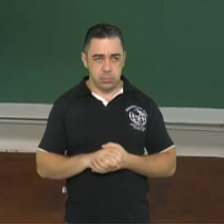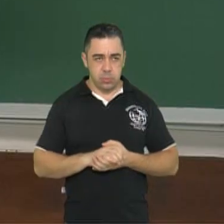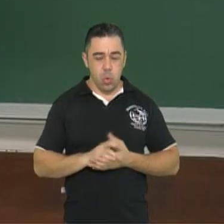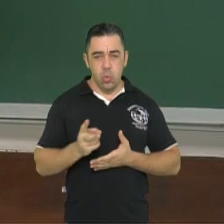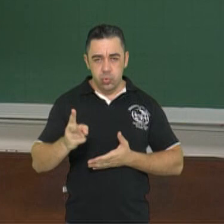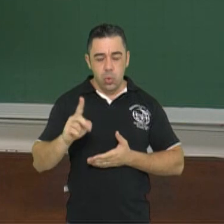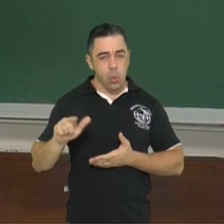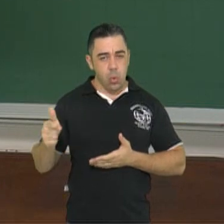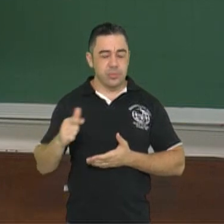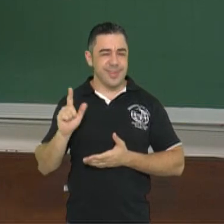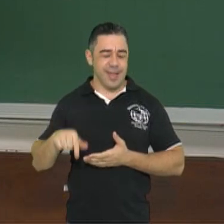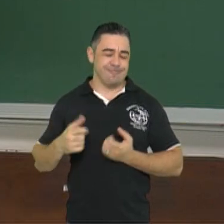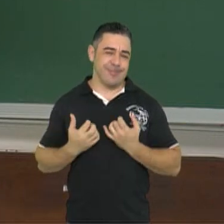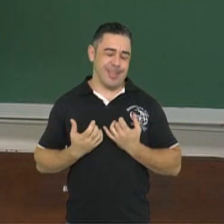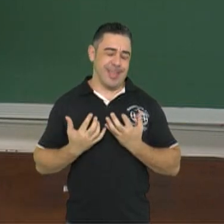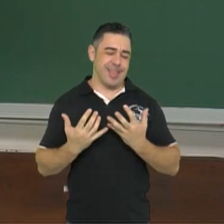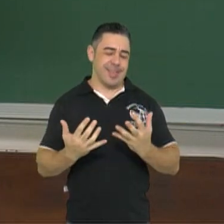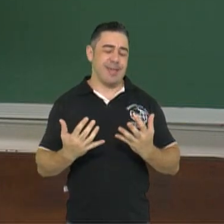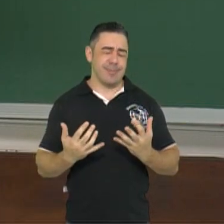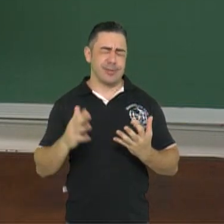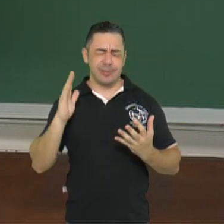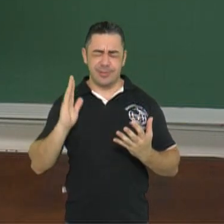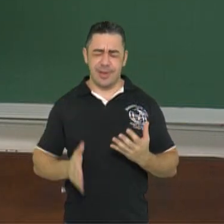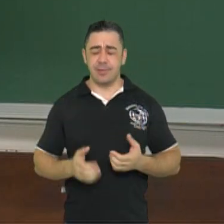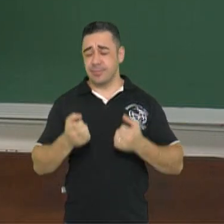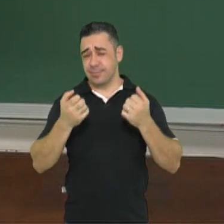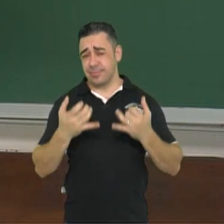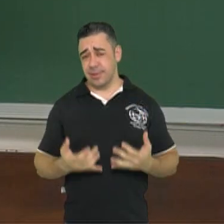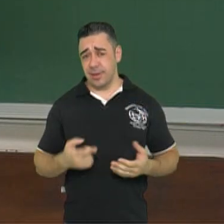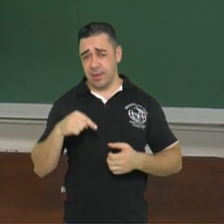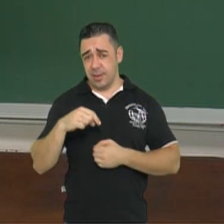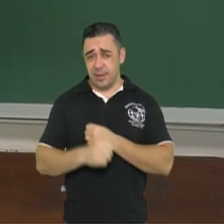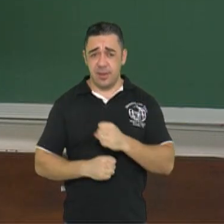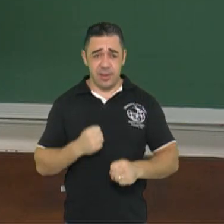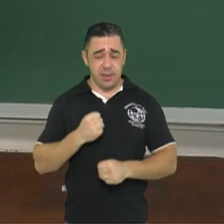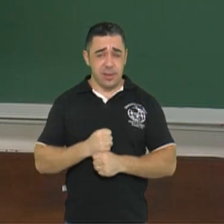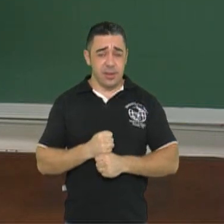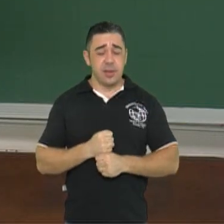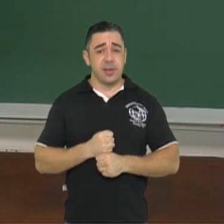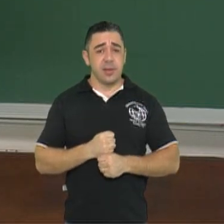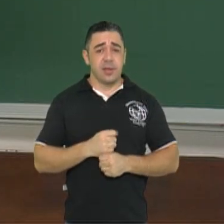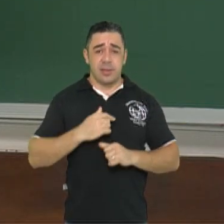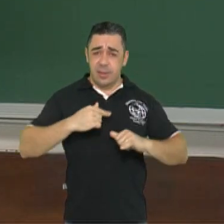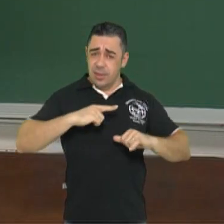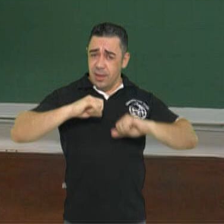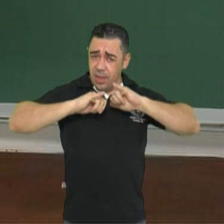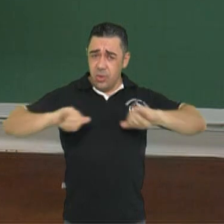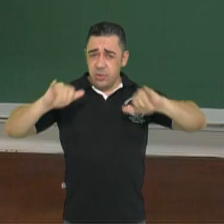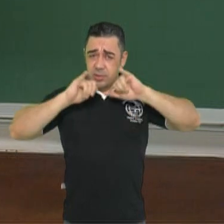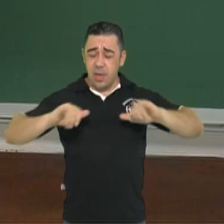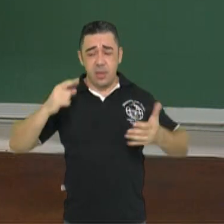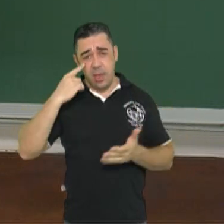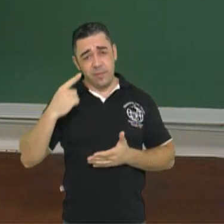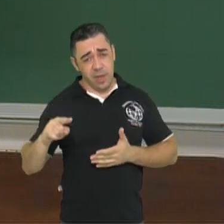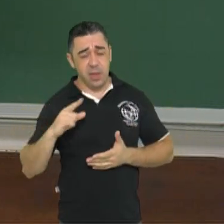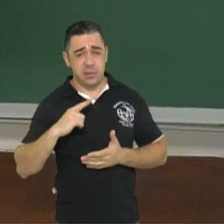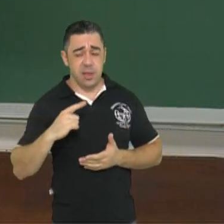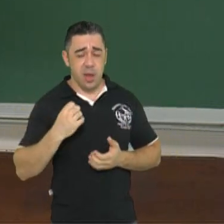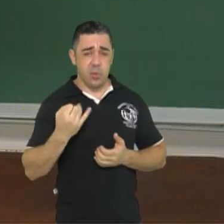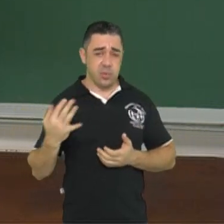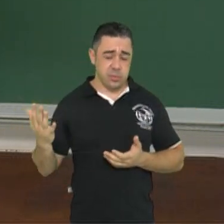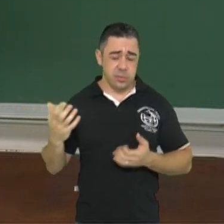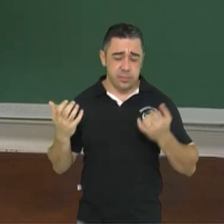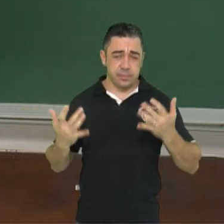outro impacto, as queimadas. A gente também já falou bastante sobre queimadas ao longo desse ano, né? Durante as notícias que a gente vem lendo, os comentários que a gente vem